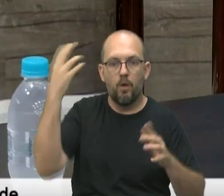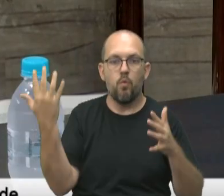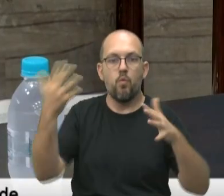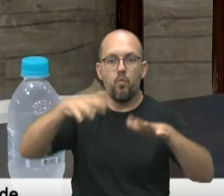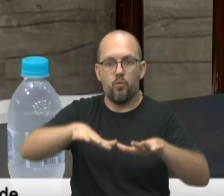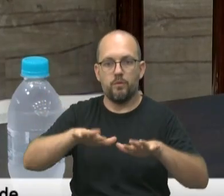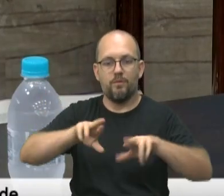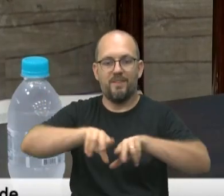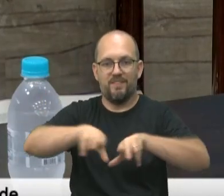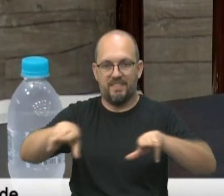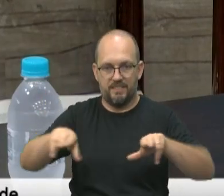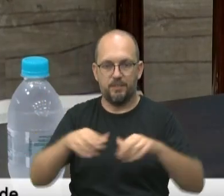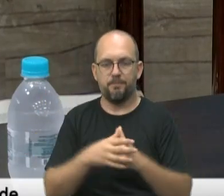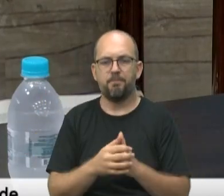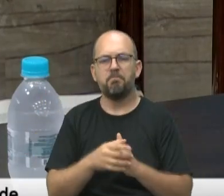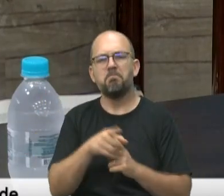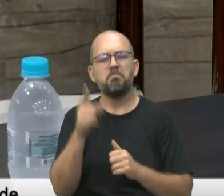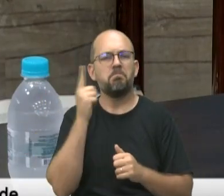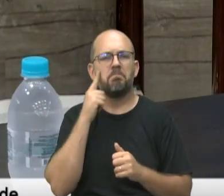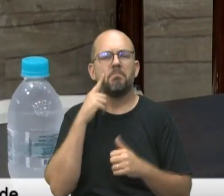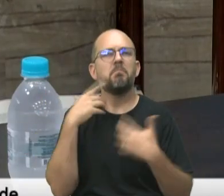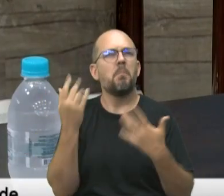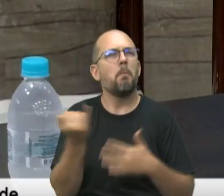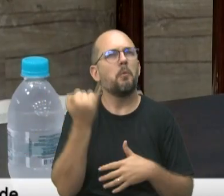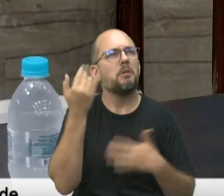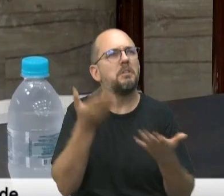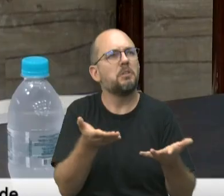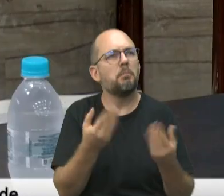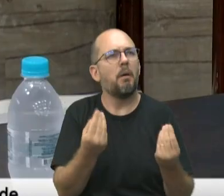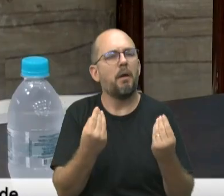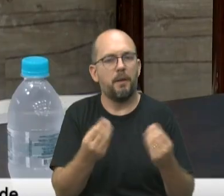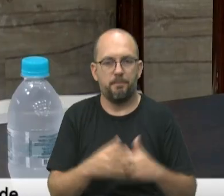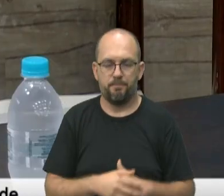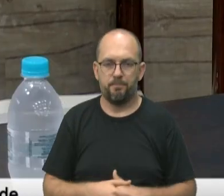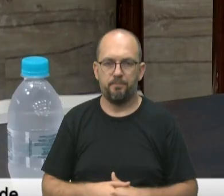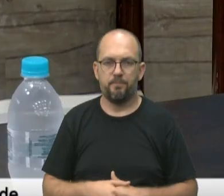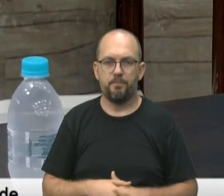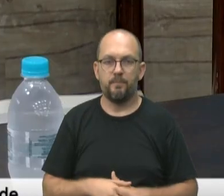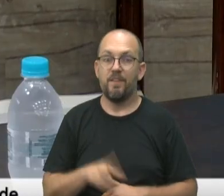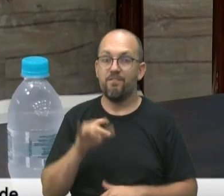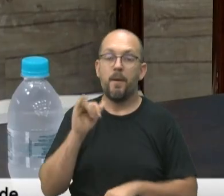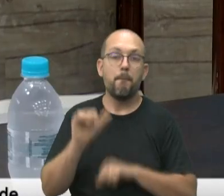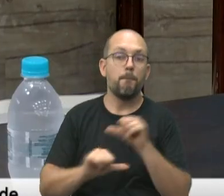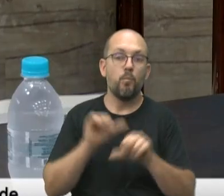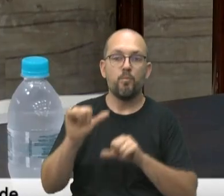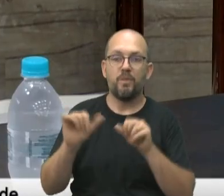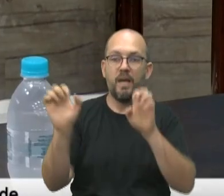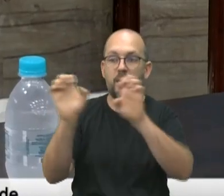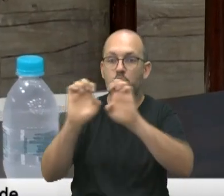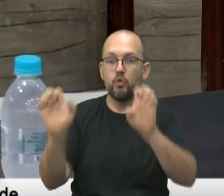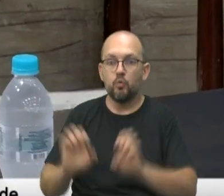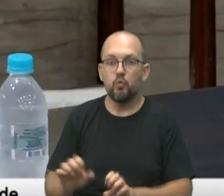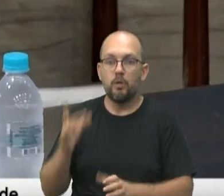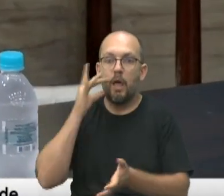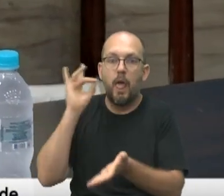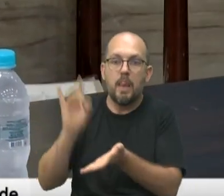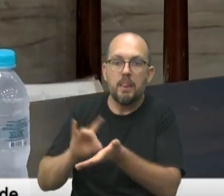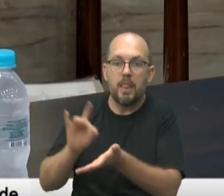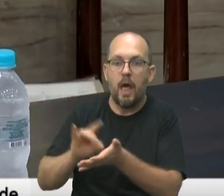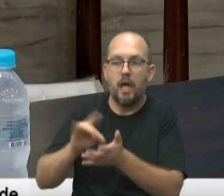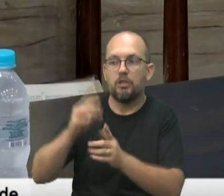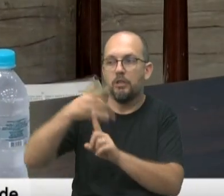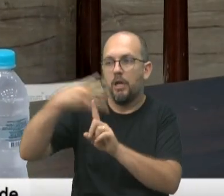Diversidade. Aí vocês podem perguntar, qual que é a importância disso? Vai mudar estruturalmente a realidade da população LGBT?